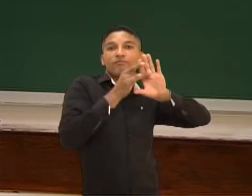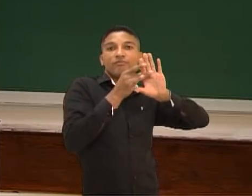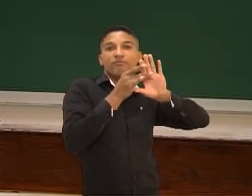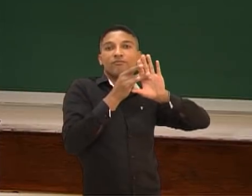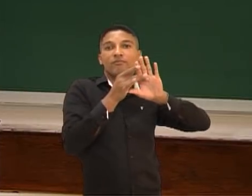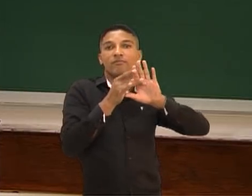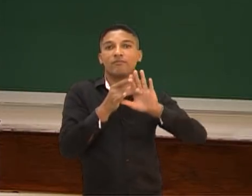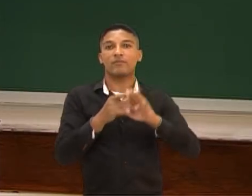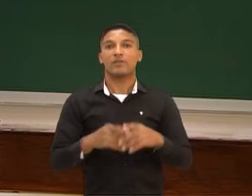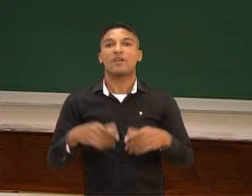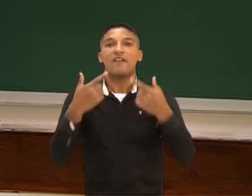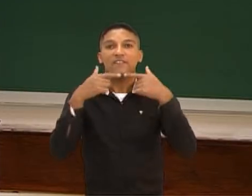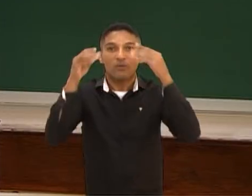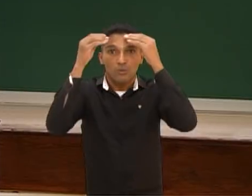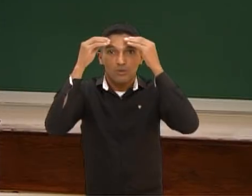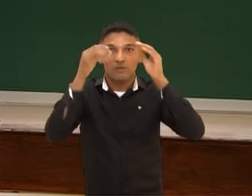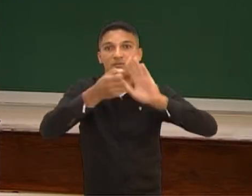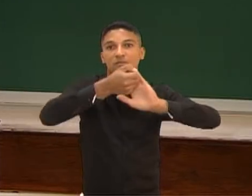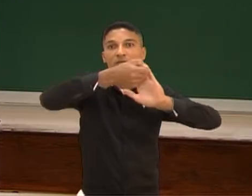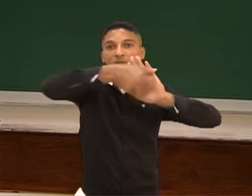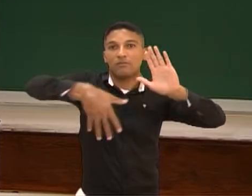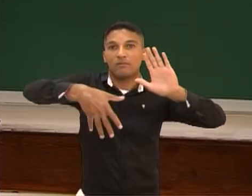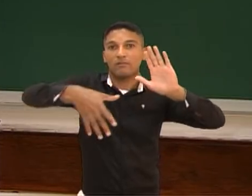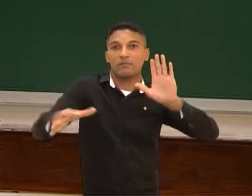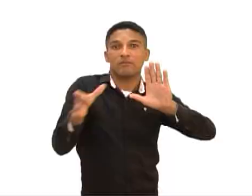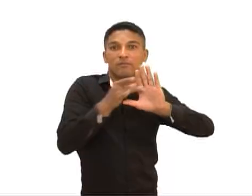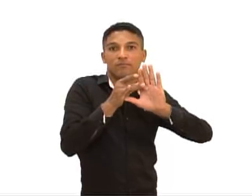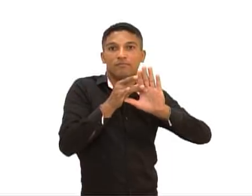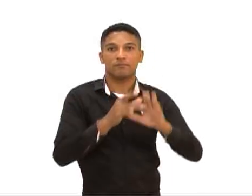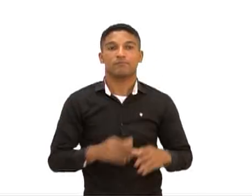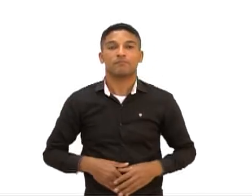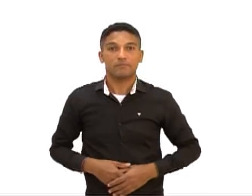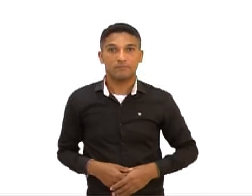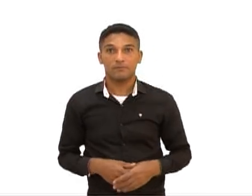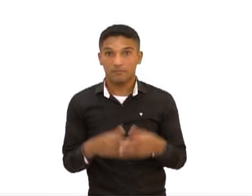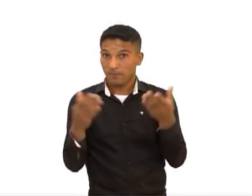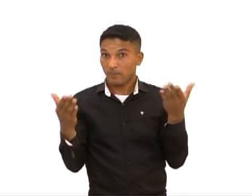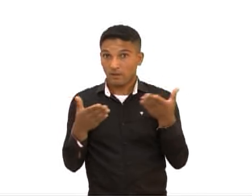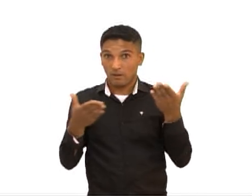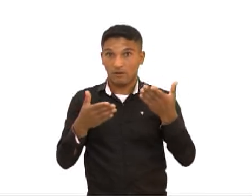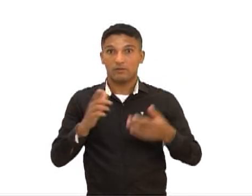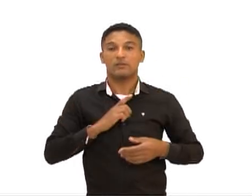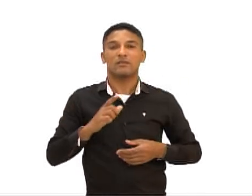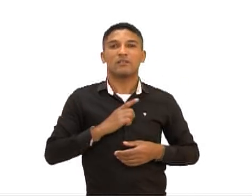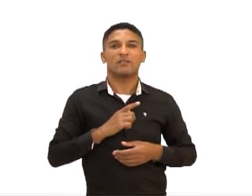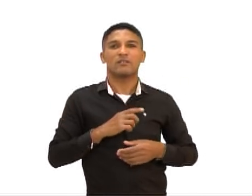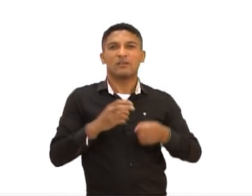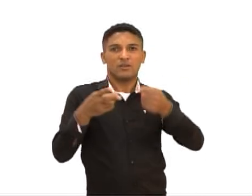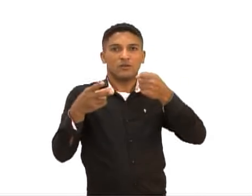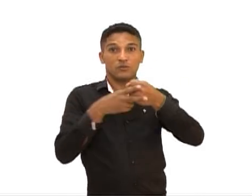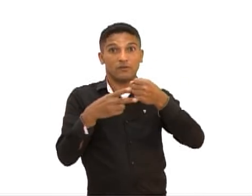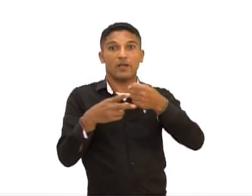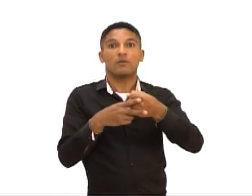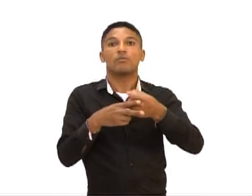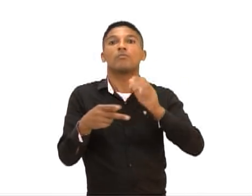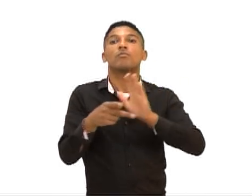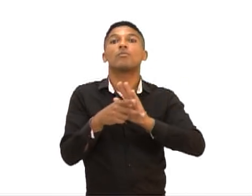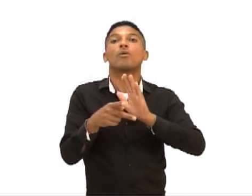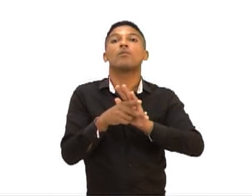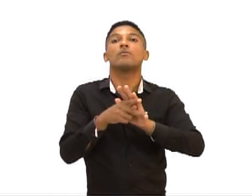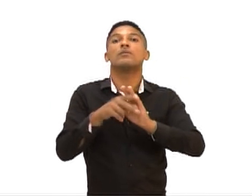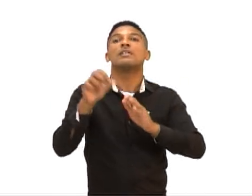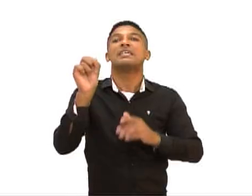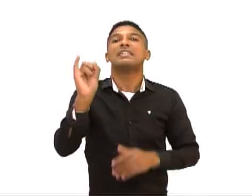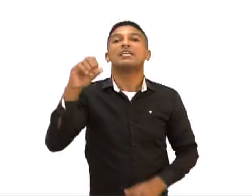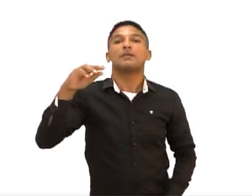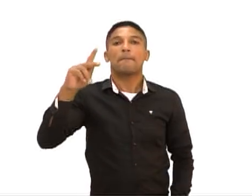isso. E agora, pessoal, a gente tem os verbos no imperativo afirmativo. Né? Então, vejam, no verbo